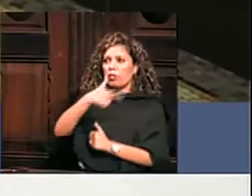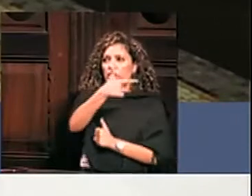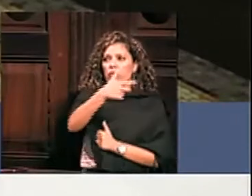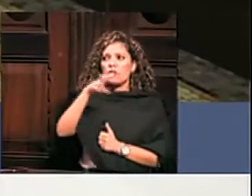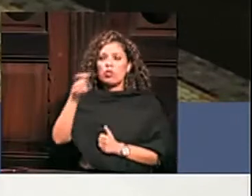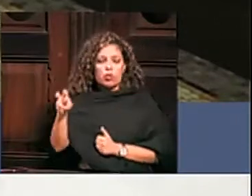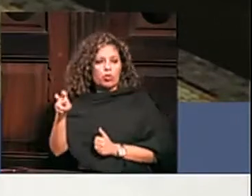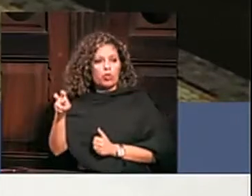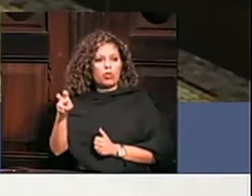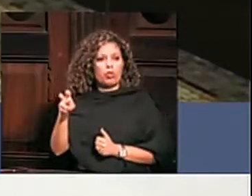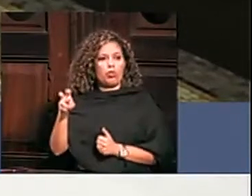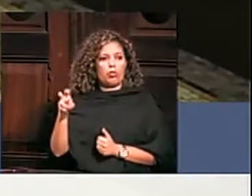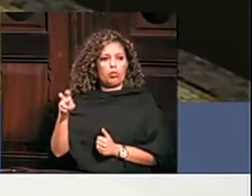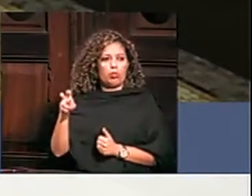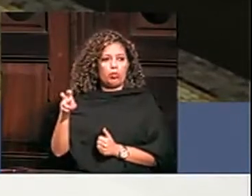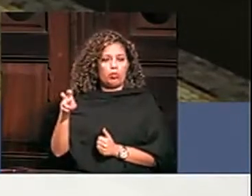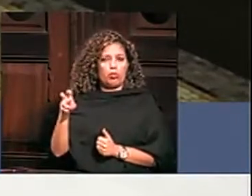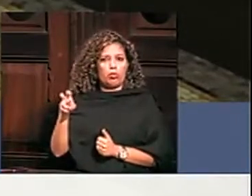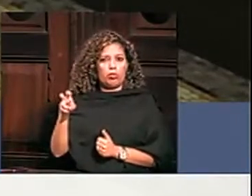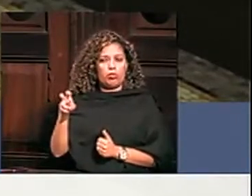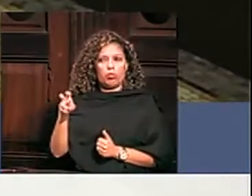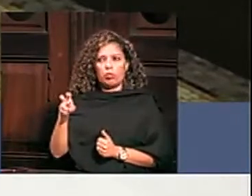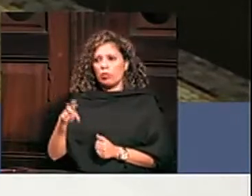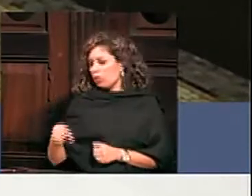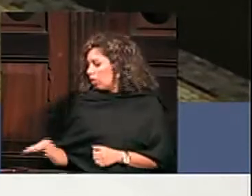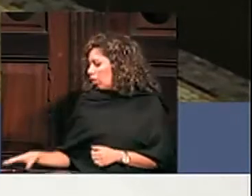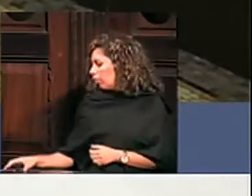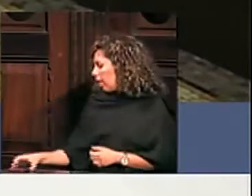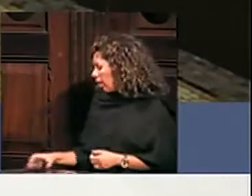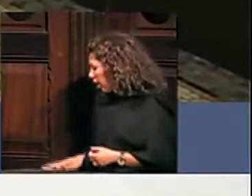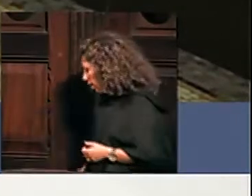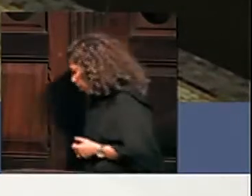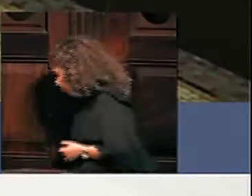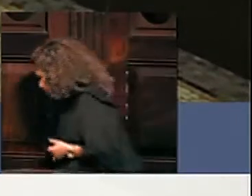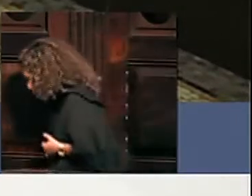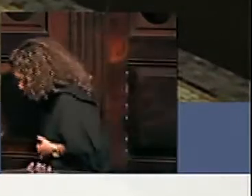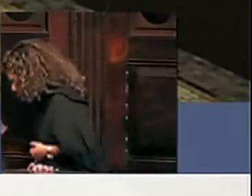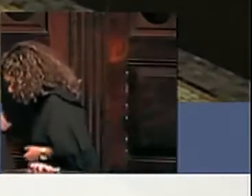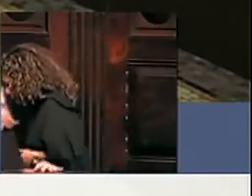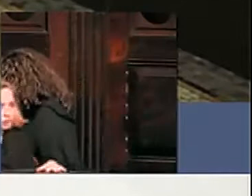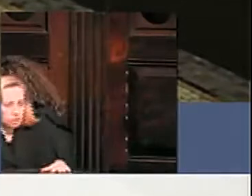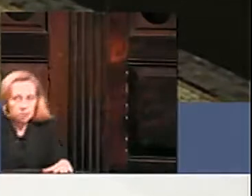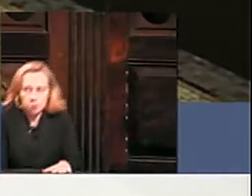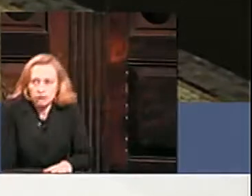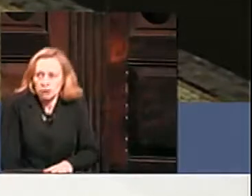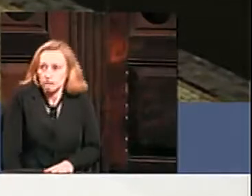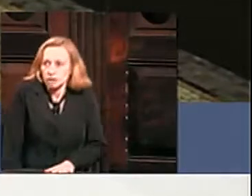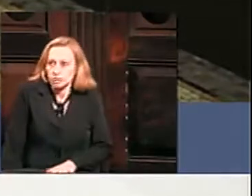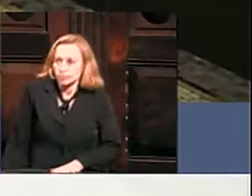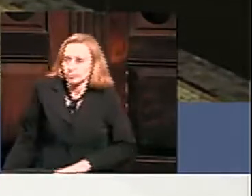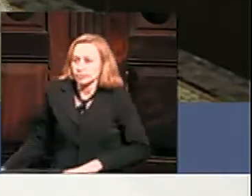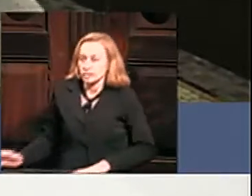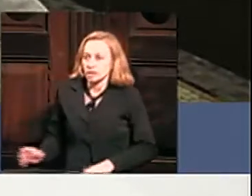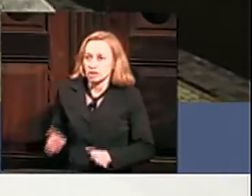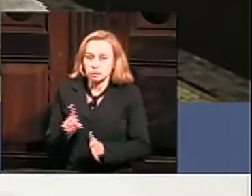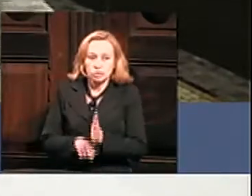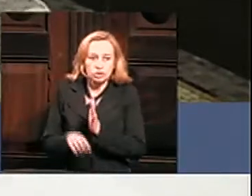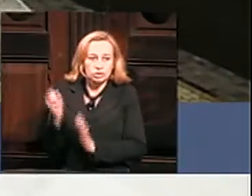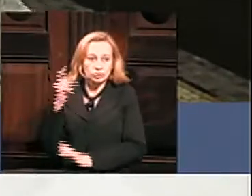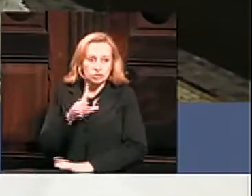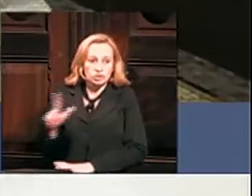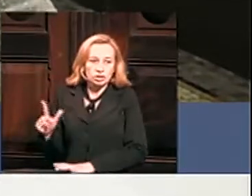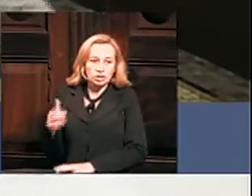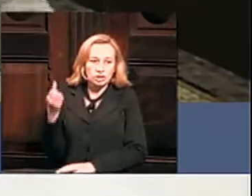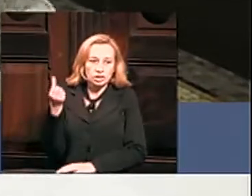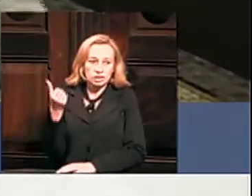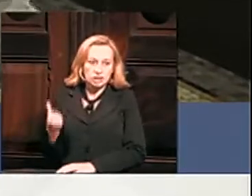Paulo. Porque quando o governador colocou a diminuição do diesel do Rio de Janeiro de 16 para 12, ele estava se